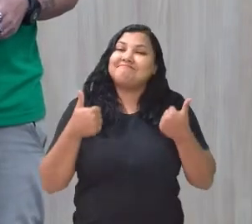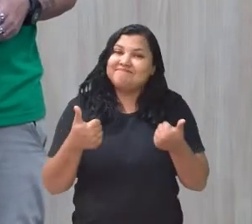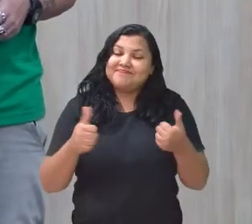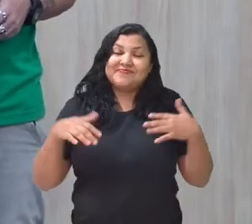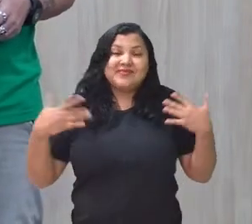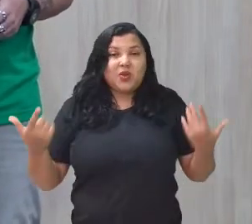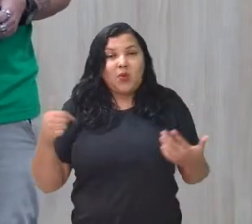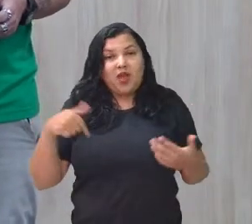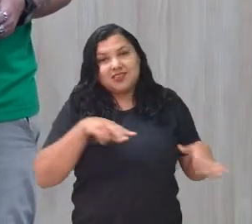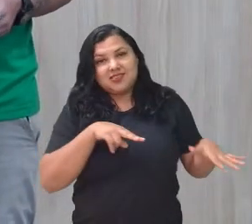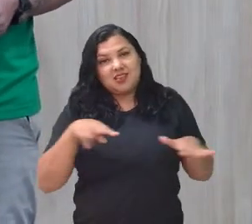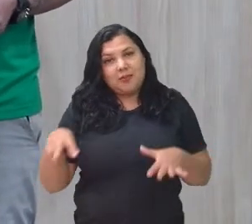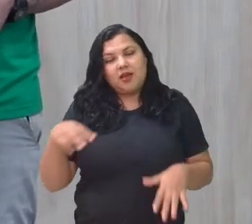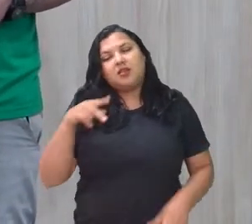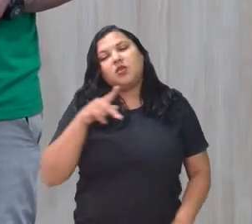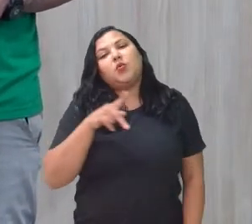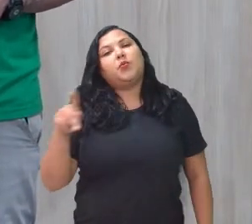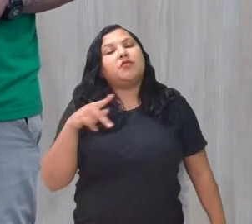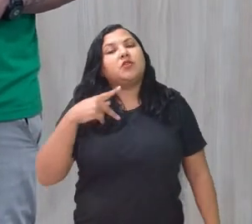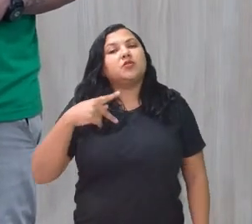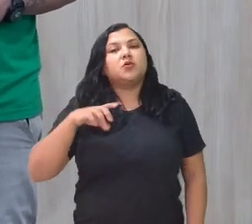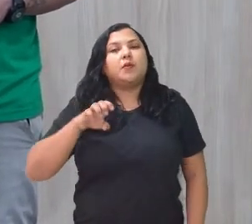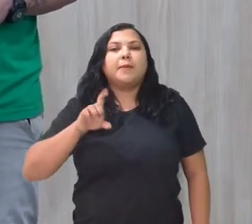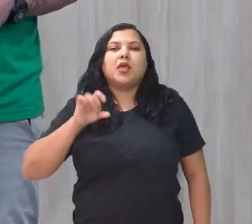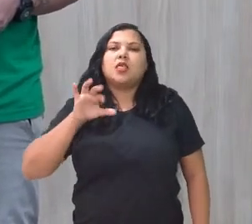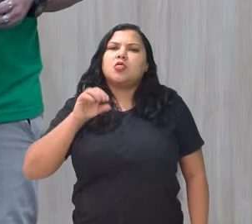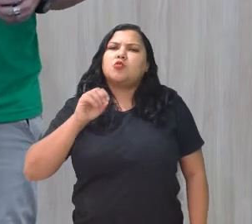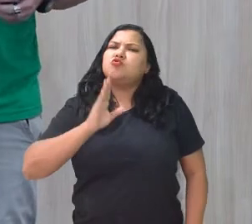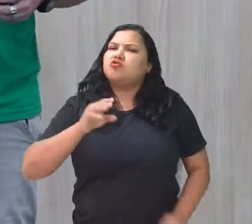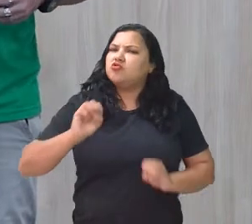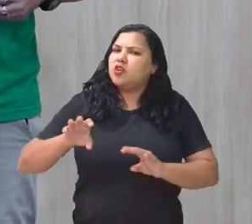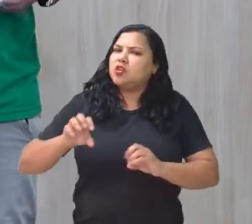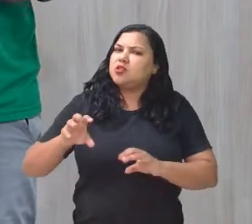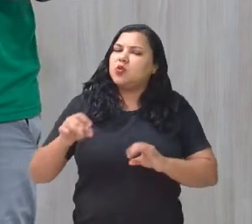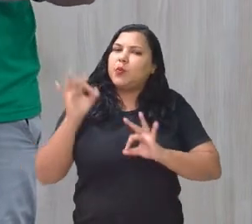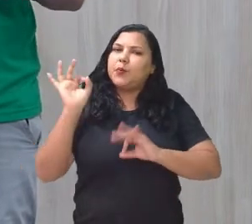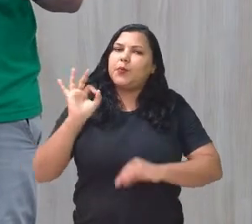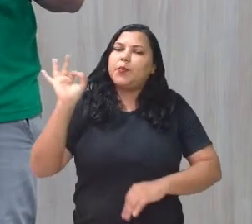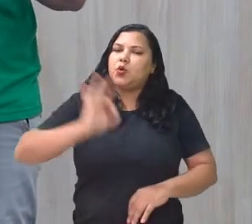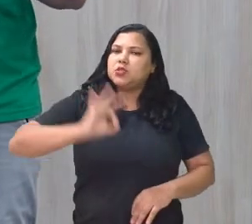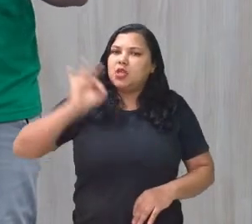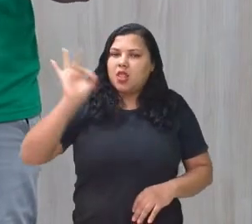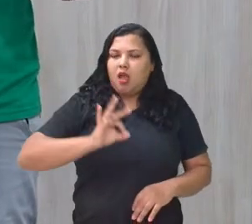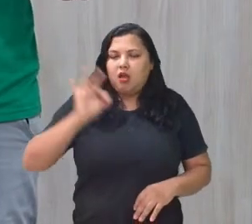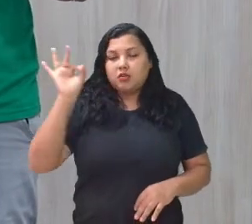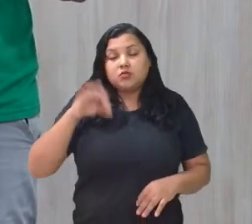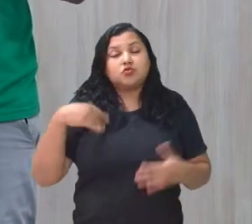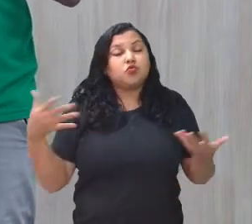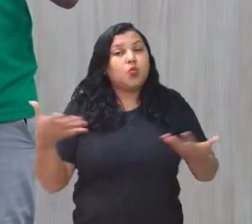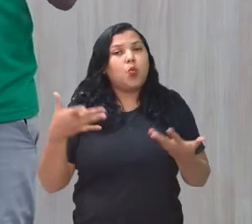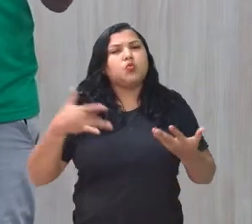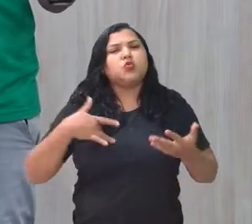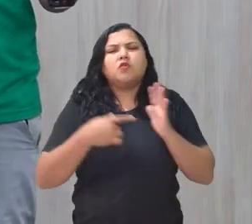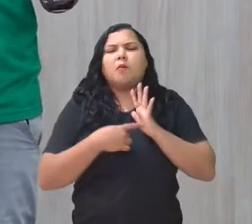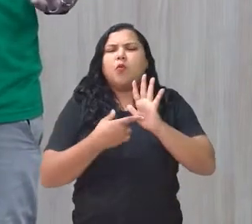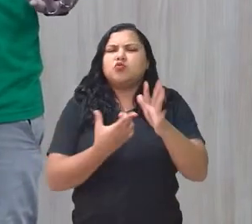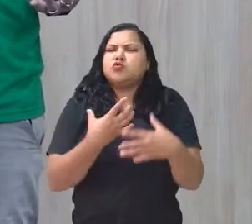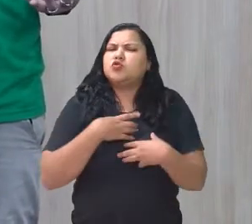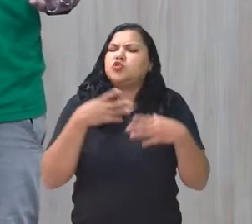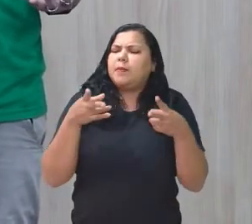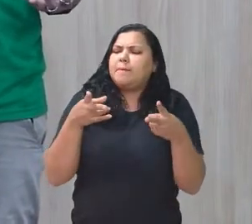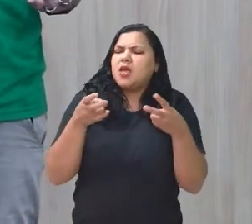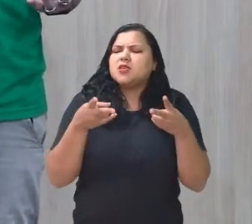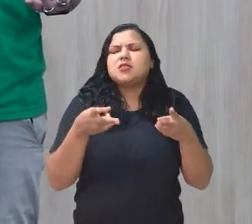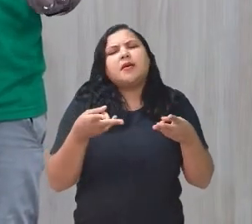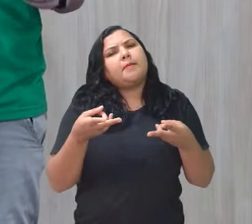essa semana o professor Pedro já fez uma aula de porcentagem, né? E eu vou trazer hoje apenas uma maneira da gente perceber